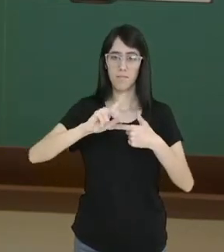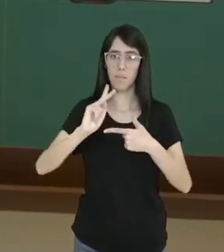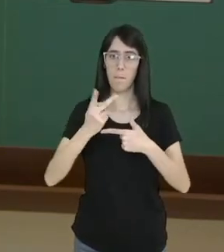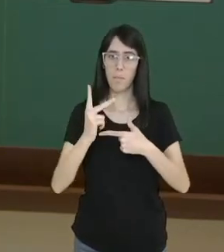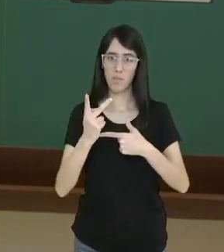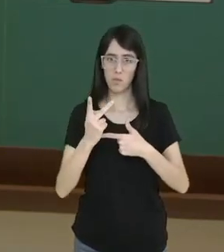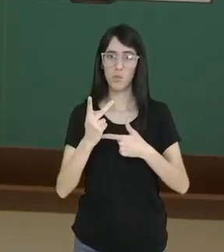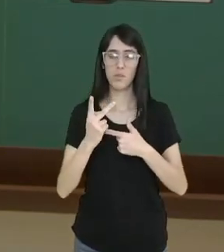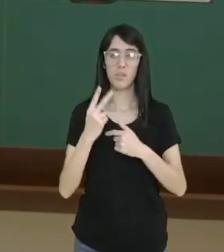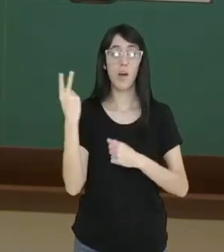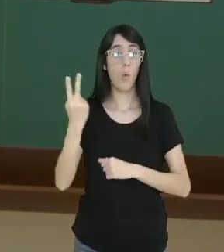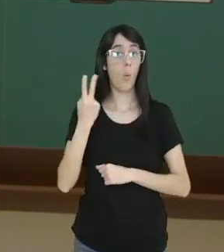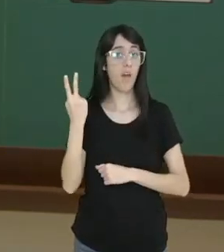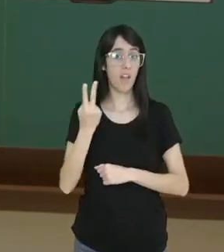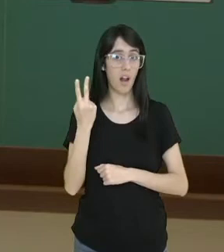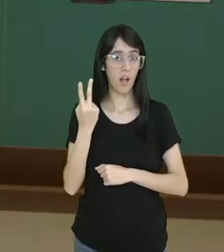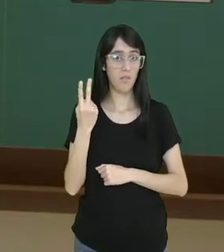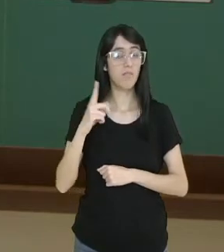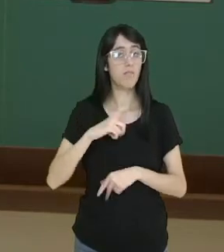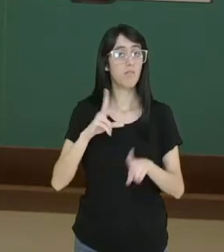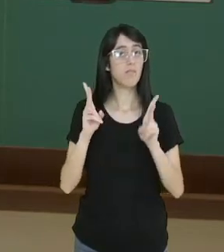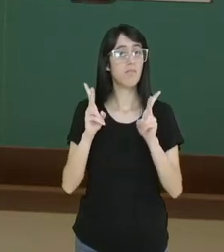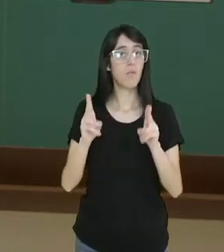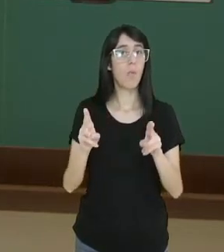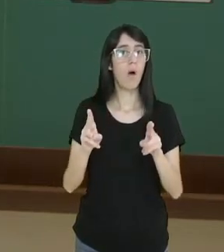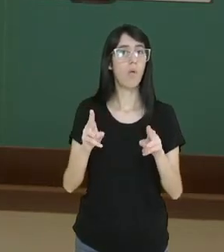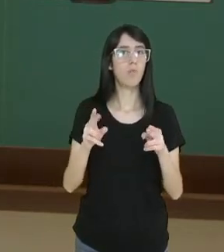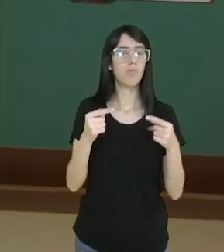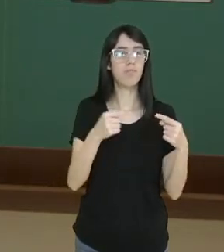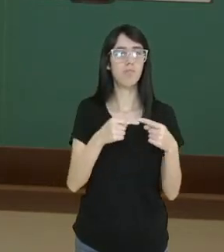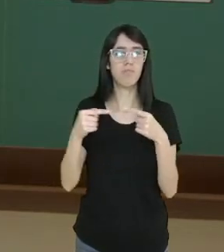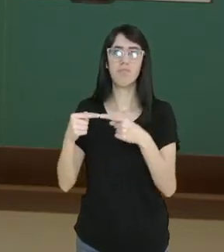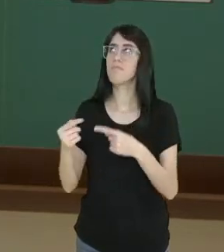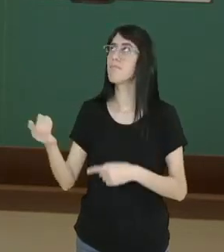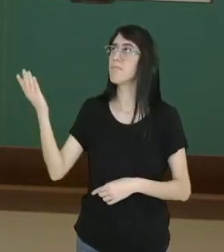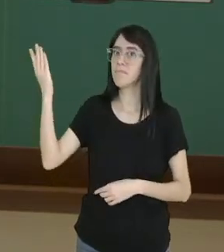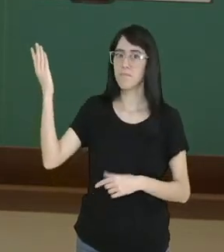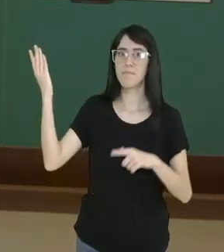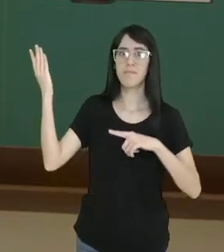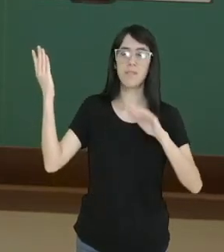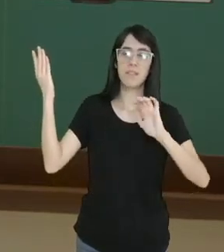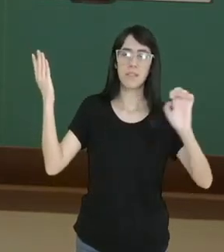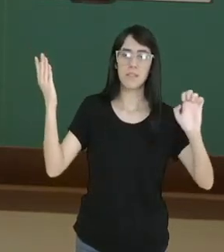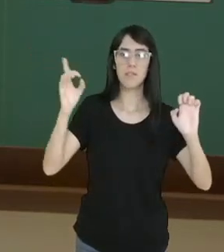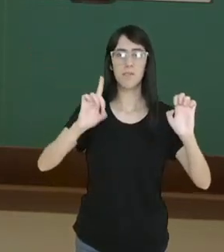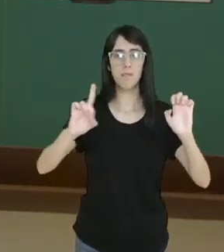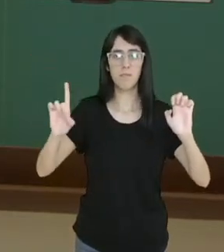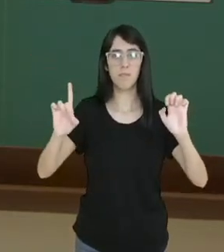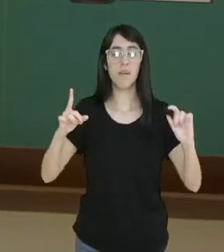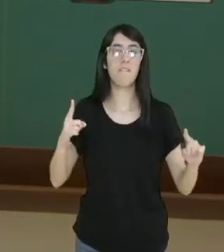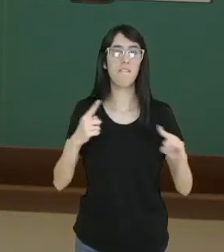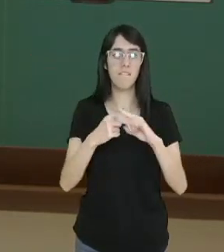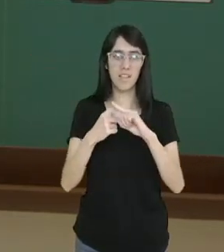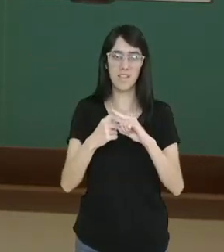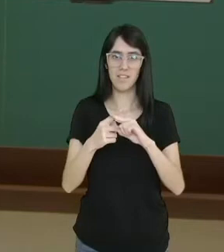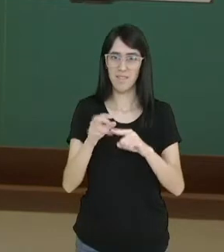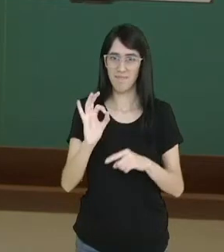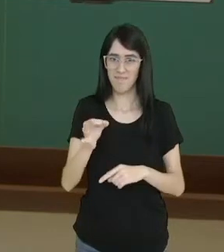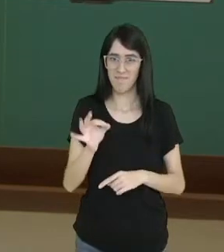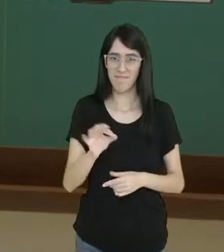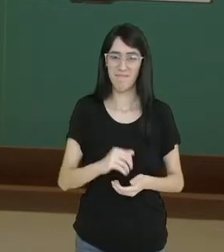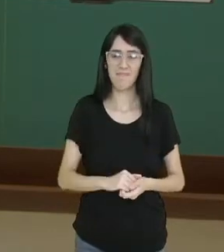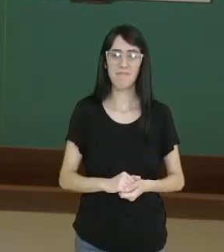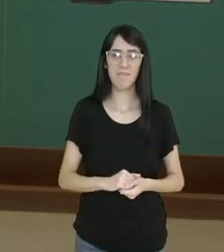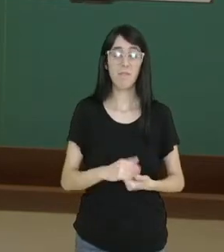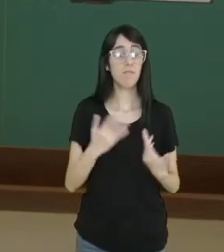quadrado é igual às duas projeções multiplicadas. O pedaço da esquerda vezes o pedaço da direita.